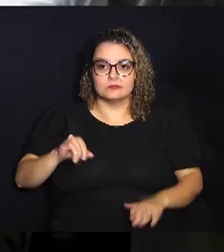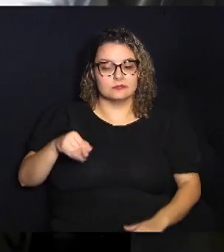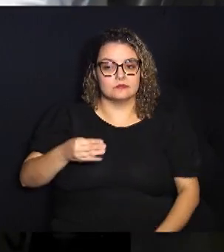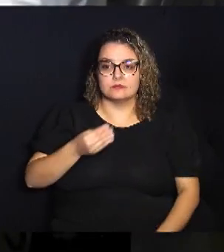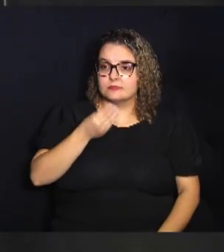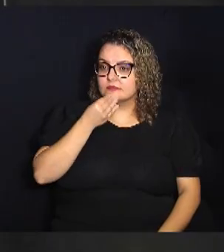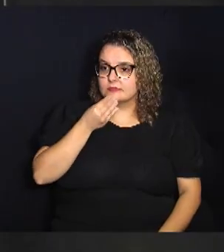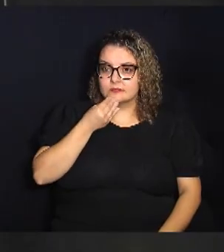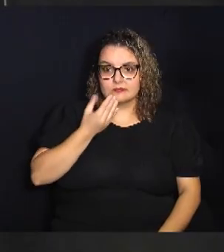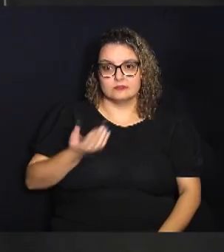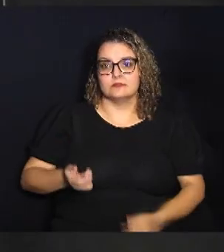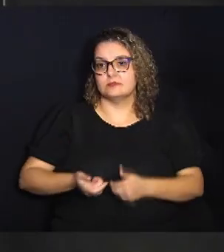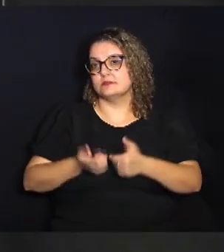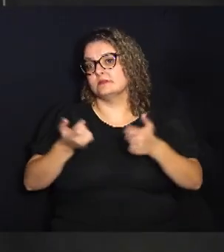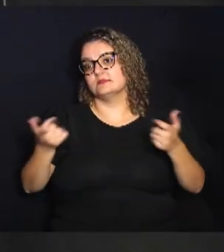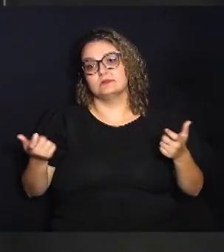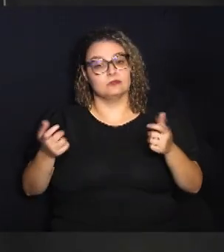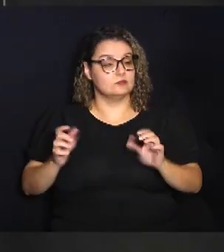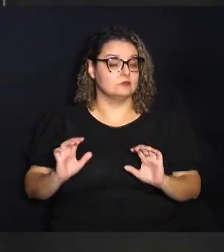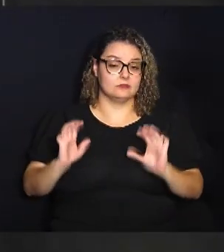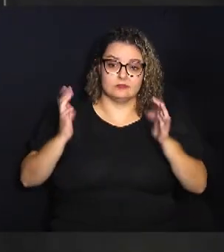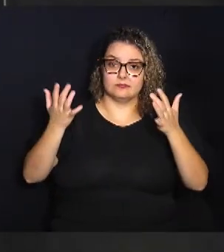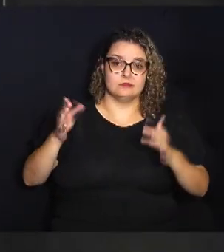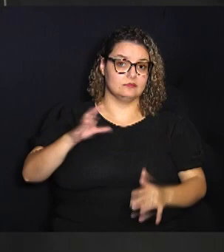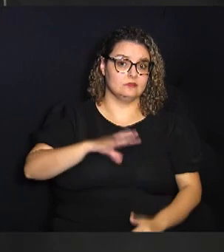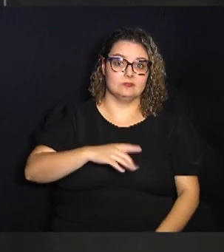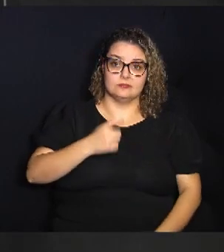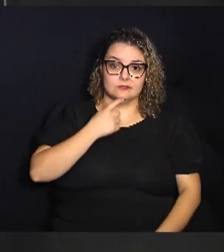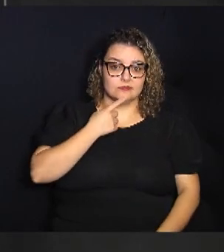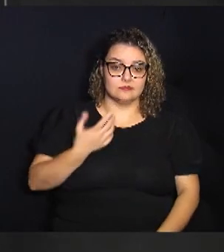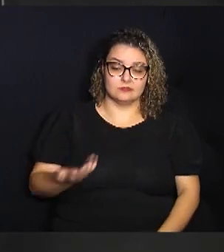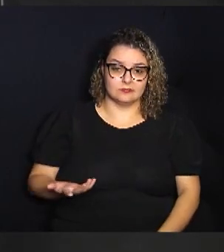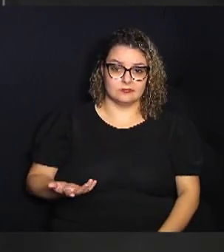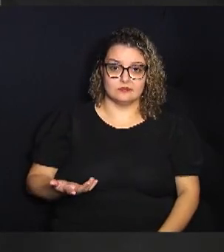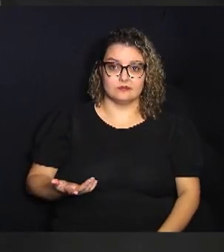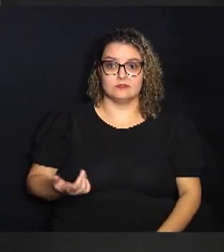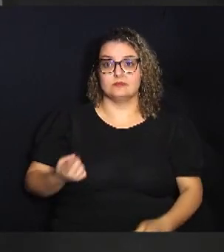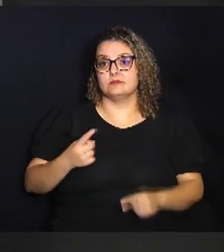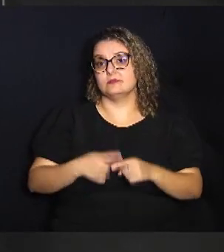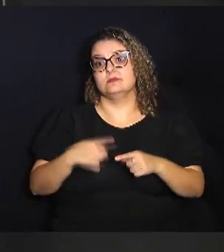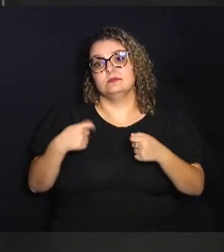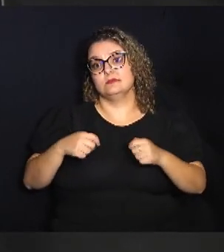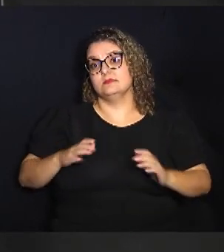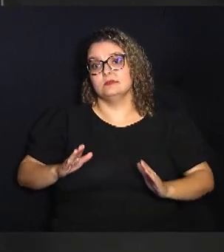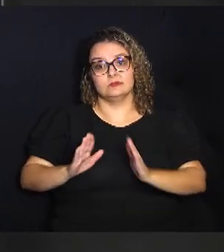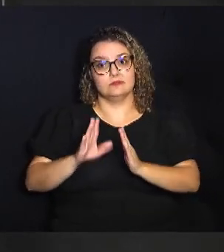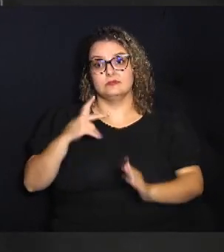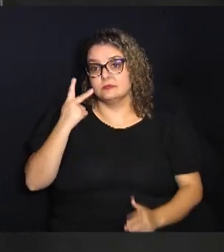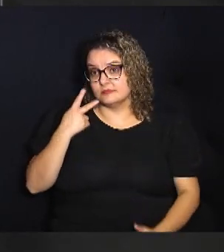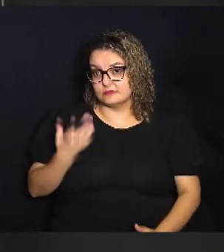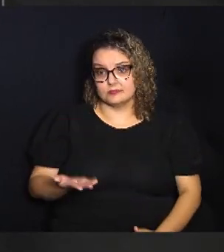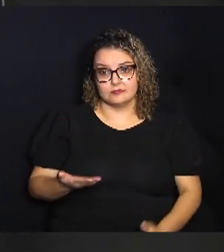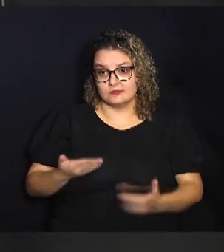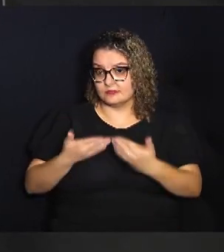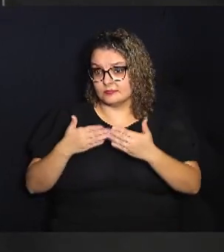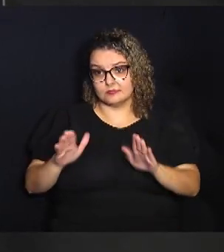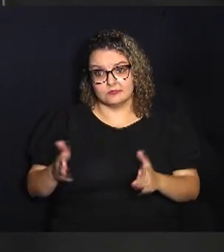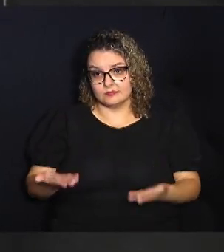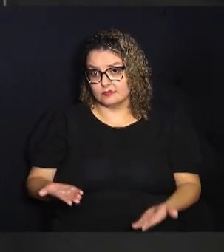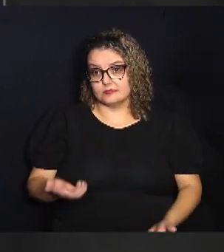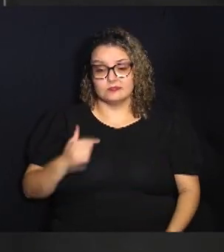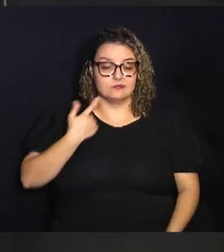abrir portas para grandes eventos em Campinas, porque precisava de ter uma frente parlamentar aberta.